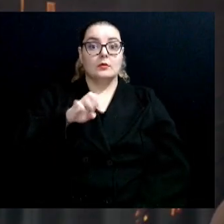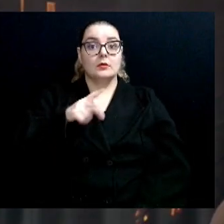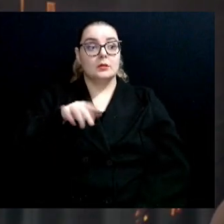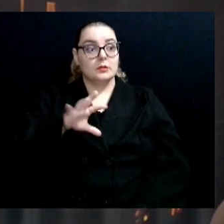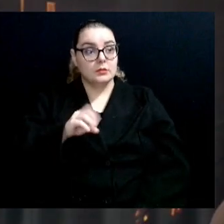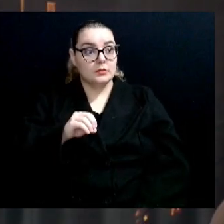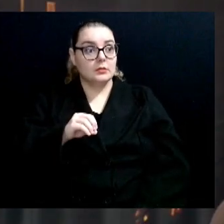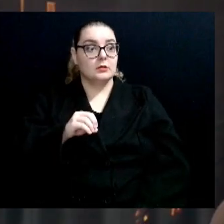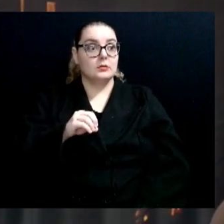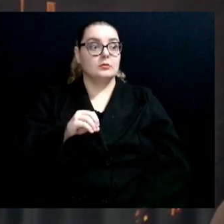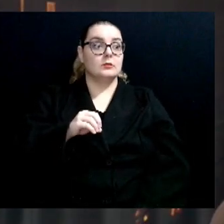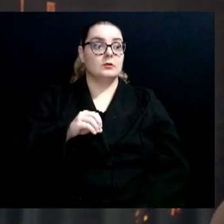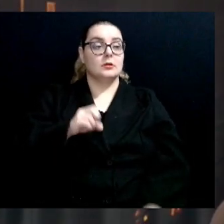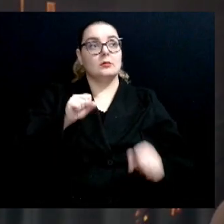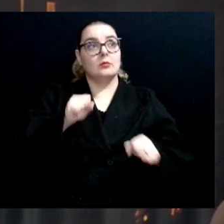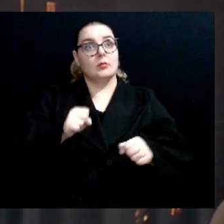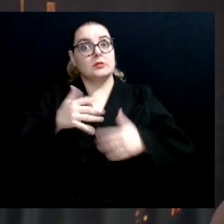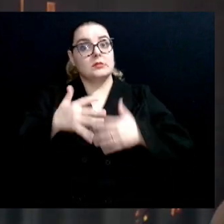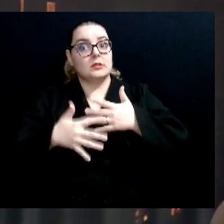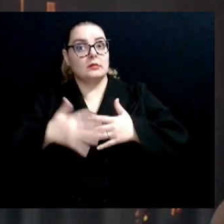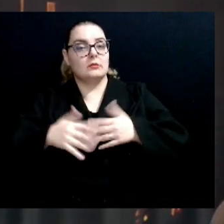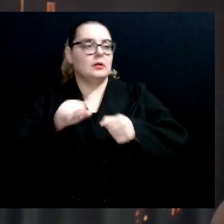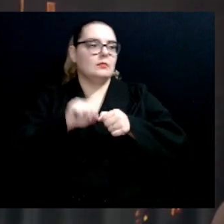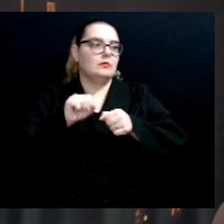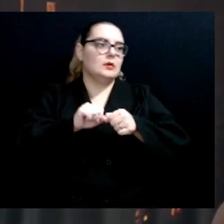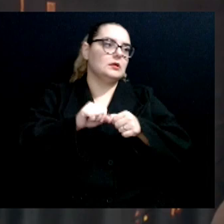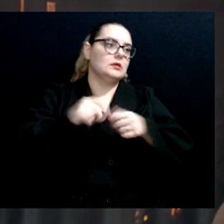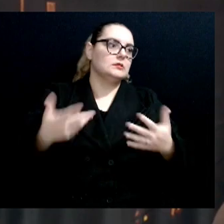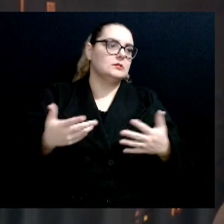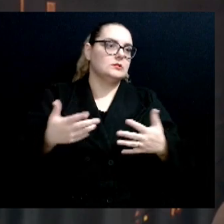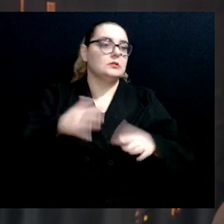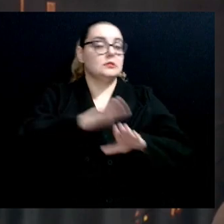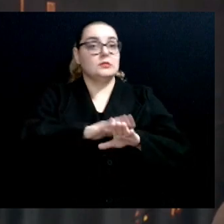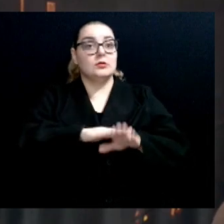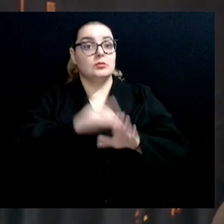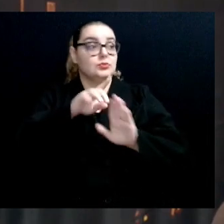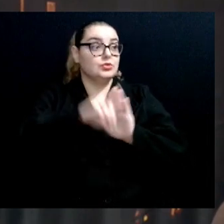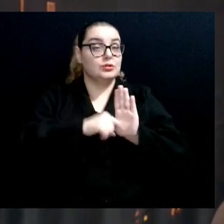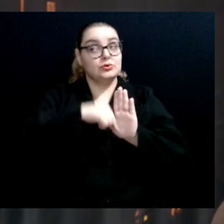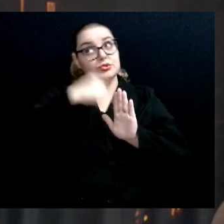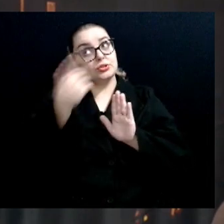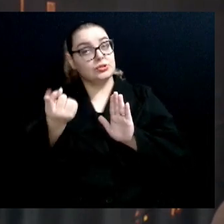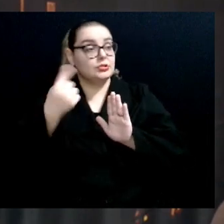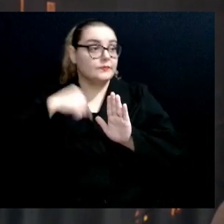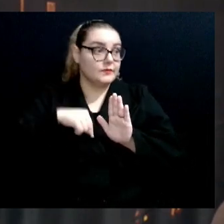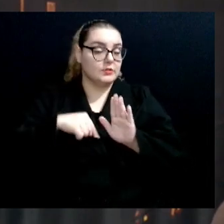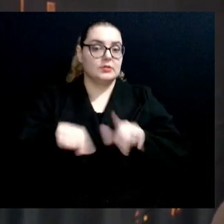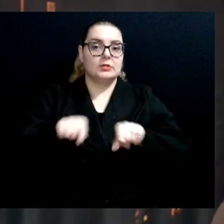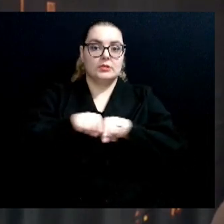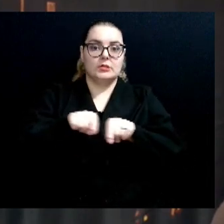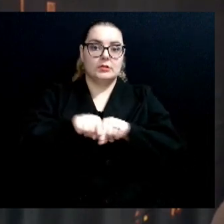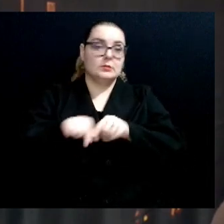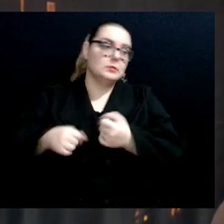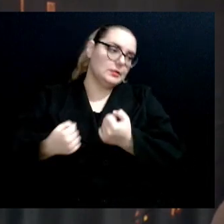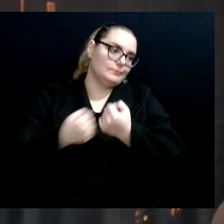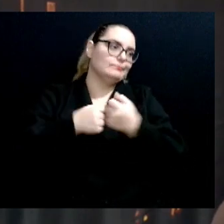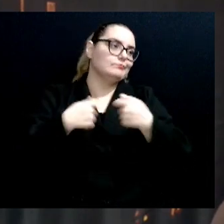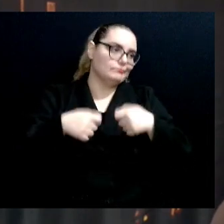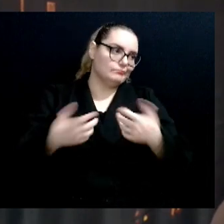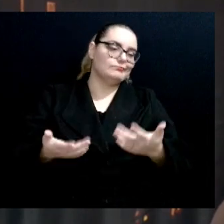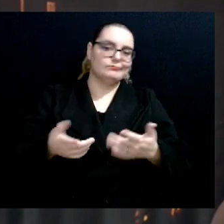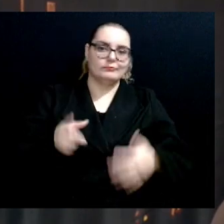das atividades, do direito de ir e vir, né? E ao mesmo tempo a necessidade de suporte, que acho que entra um terceiro